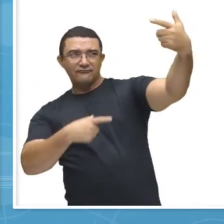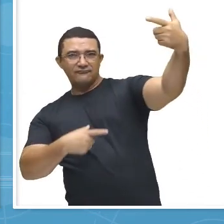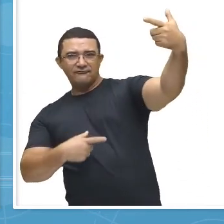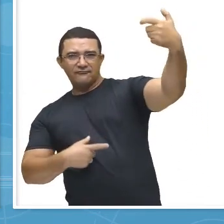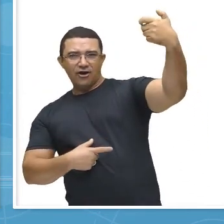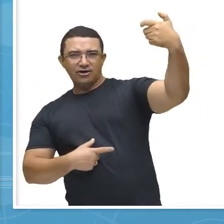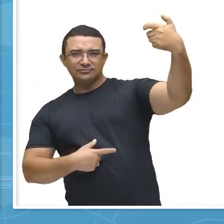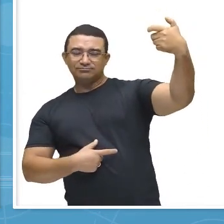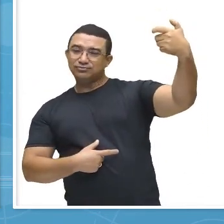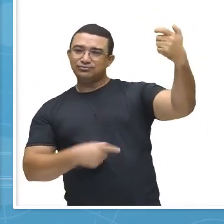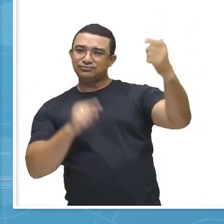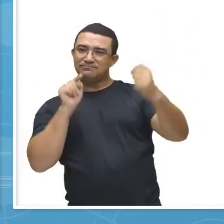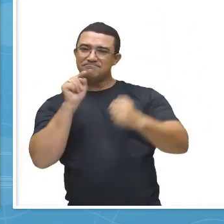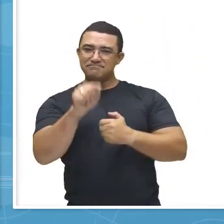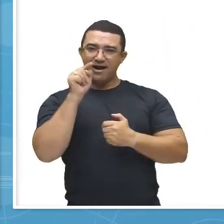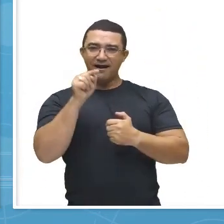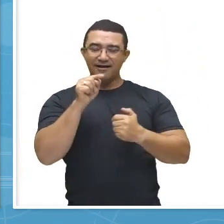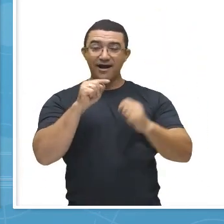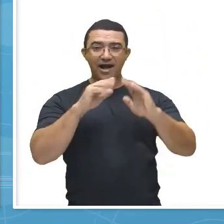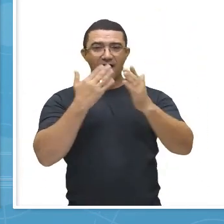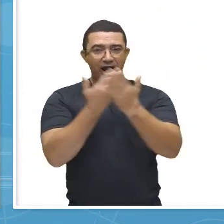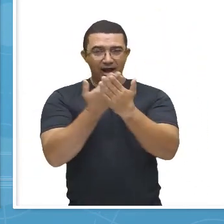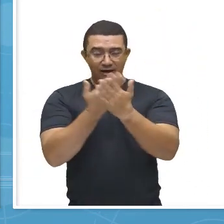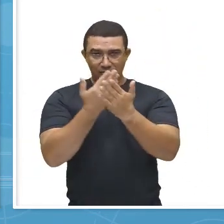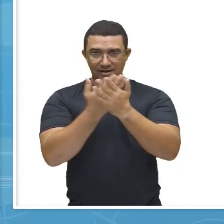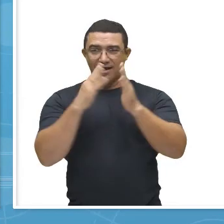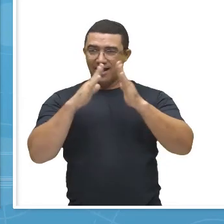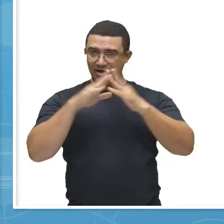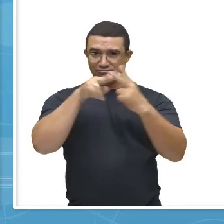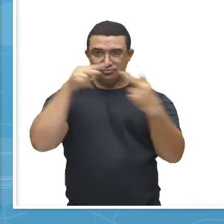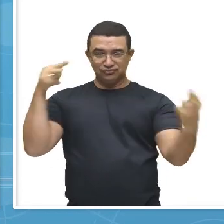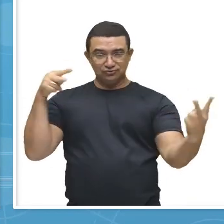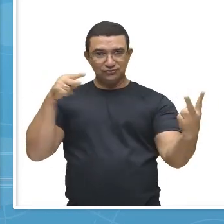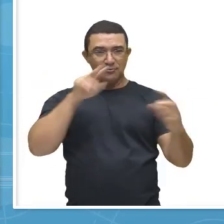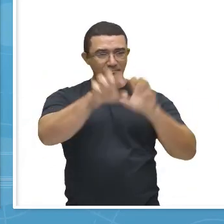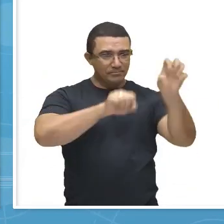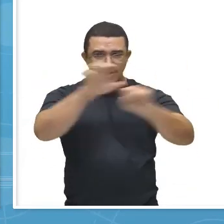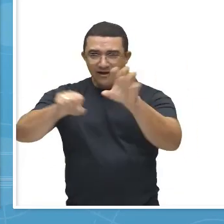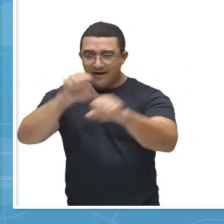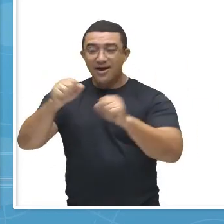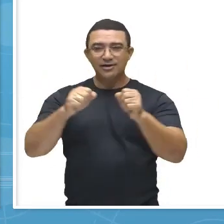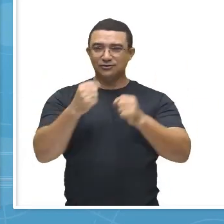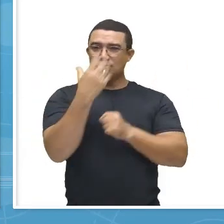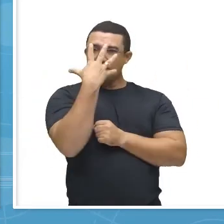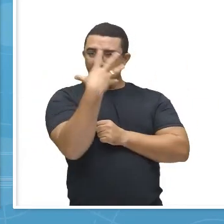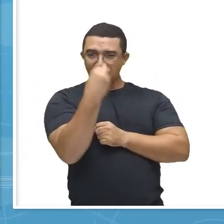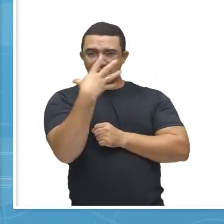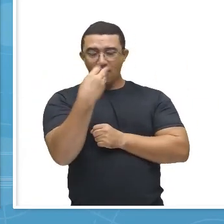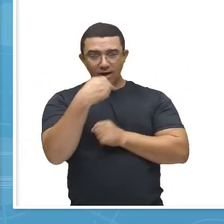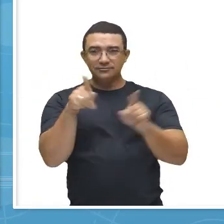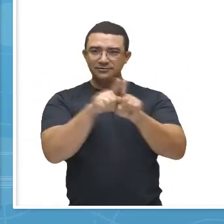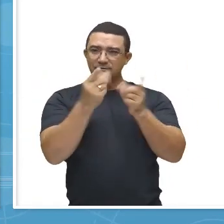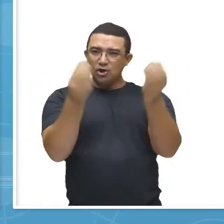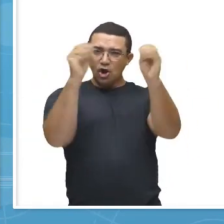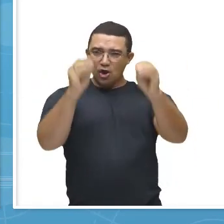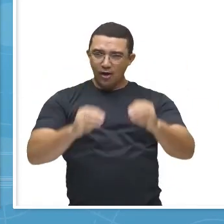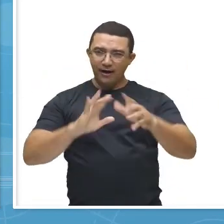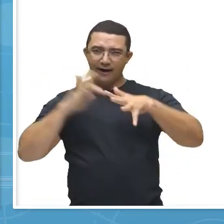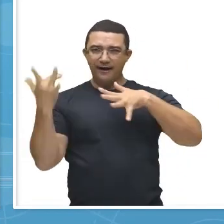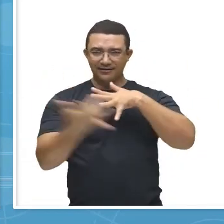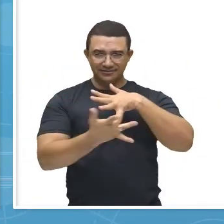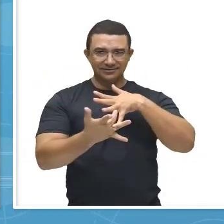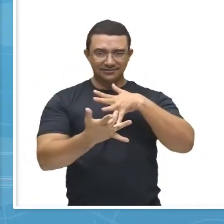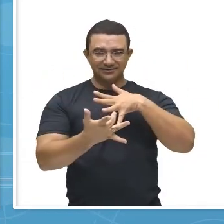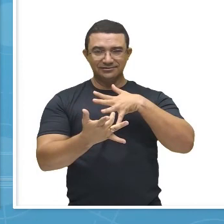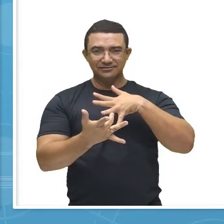lá no Facebook e no teu Insta, né? Nós estamos pegando fotos de vários alunos aí e tá aparecendo nas nossas redes sociais. Tira uma foto,